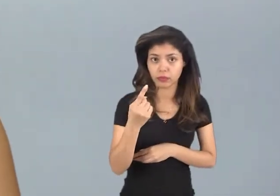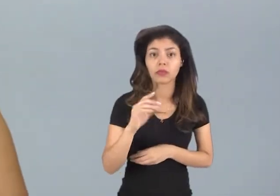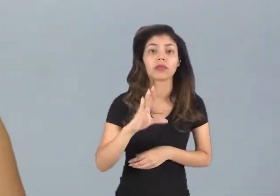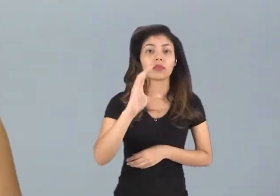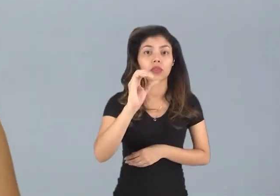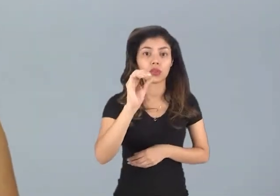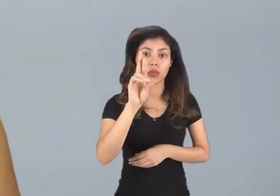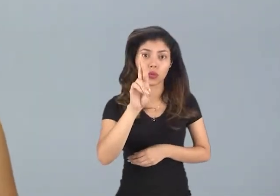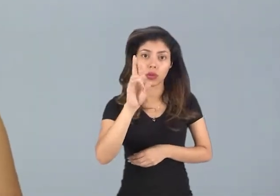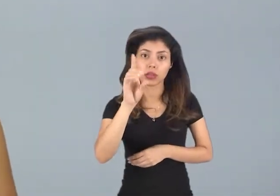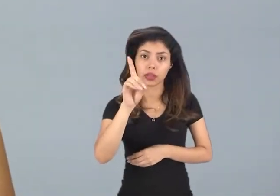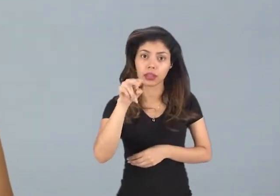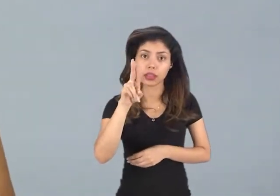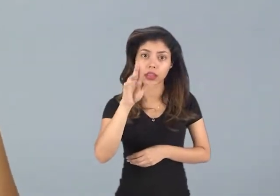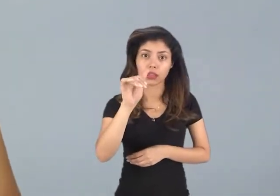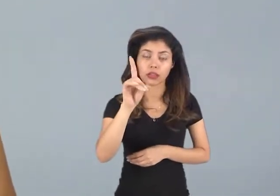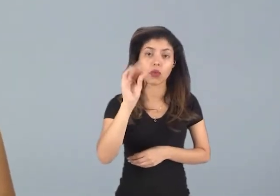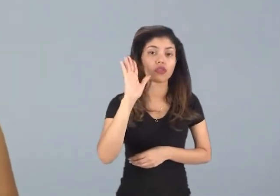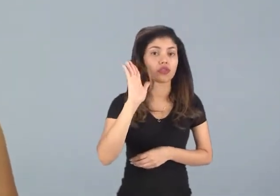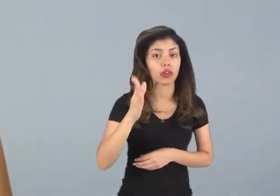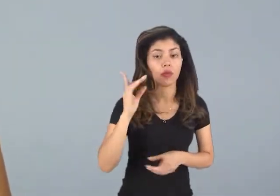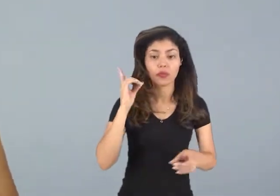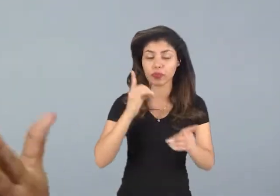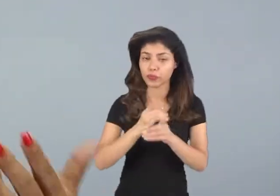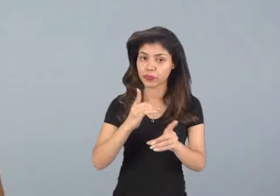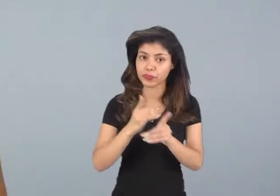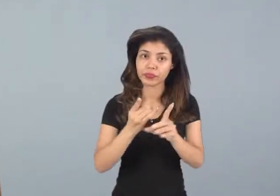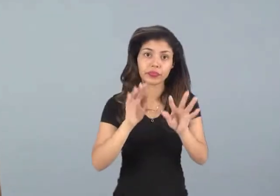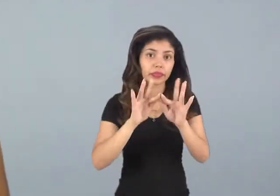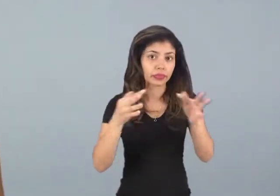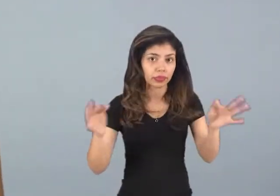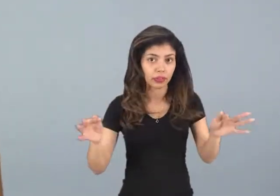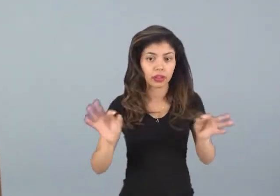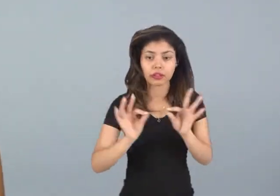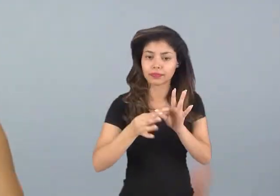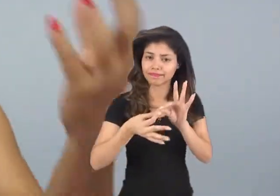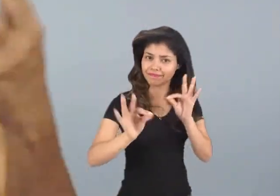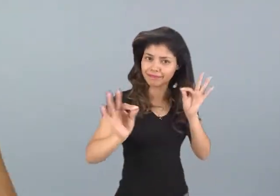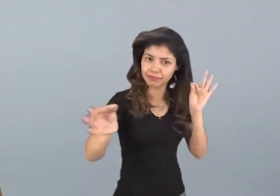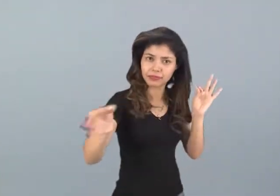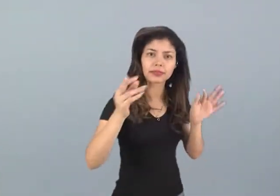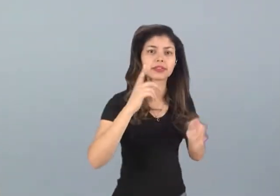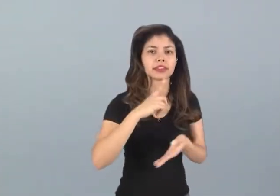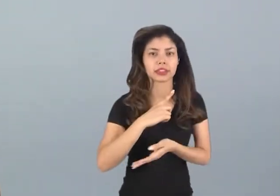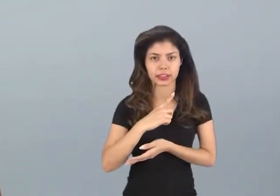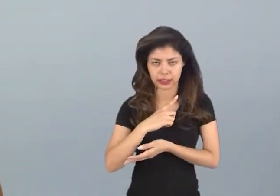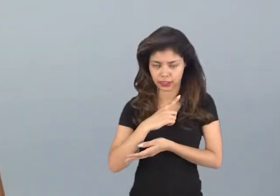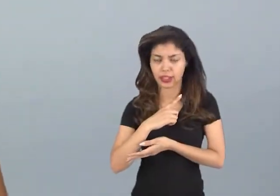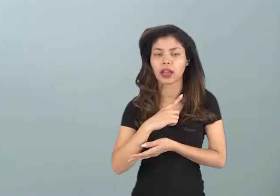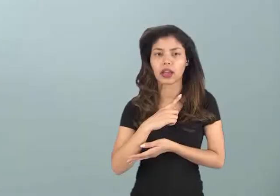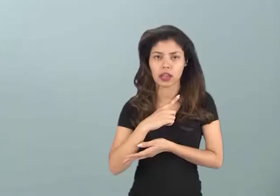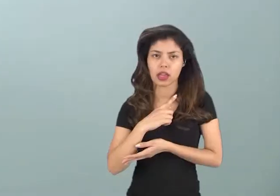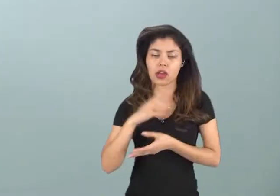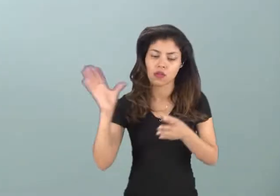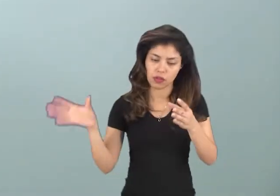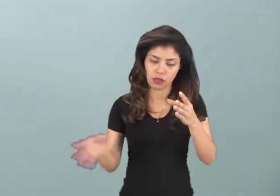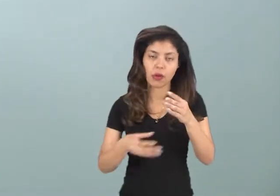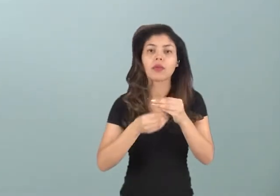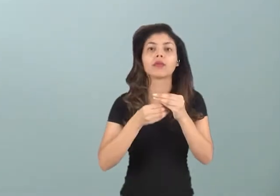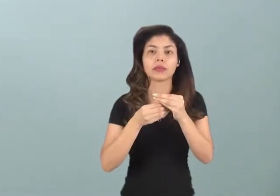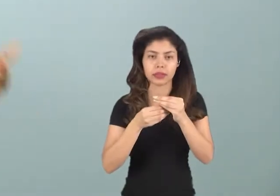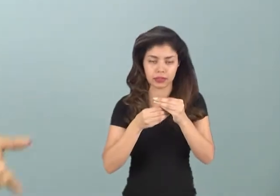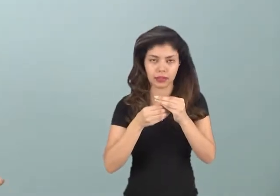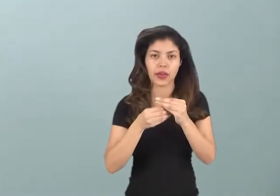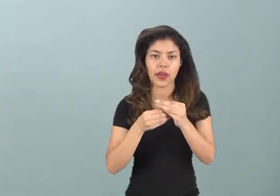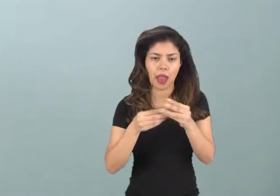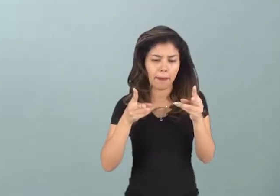coordenado. Já quando encontrarmos frases onde a extensão frasal exige uma complementação, quando a gente